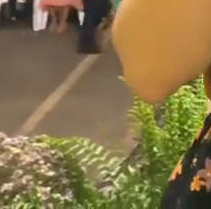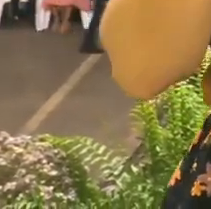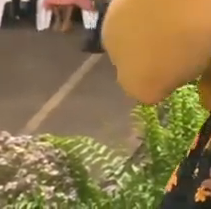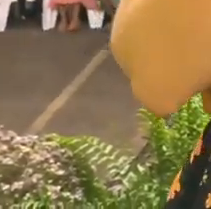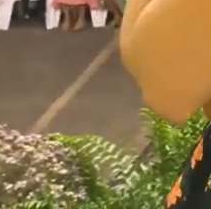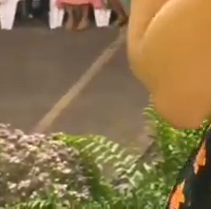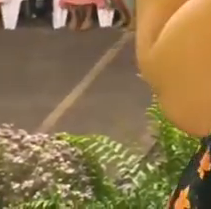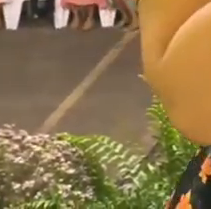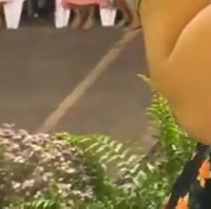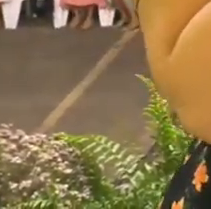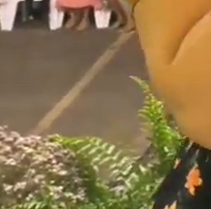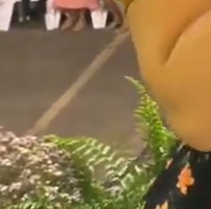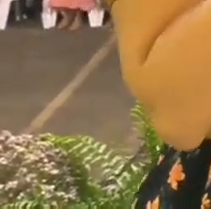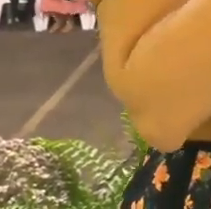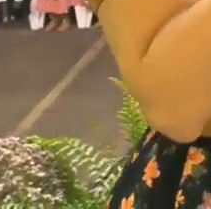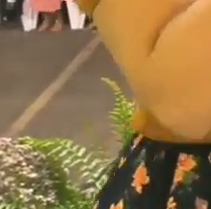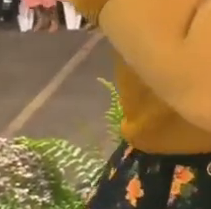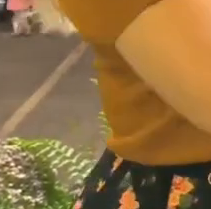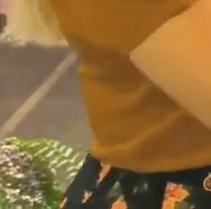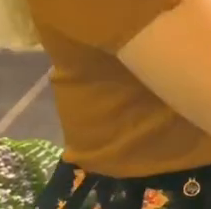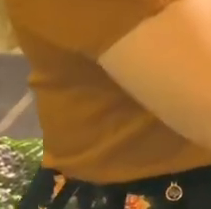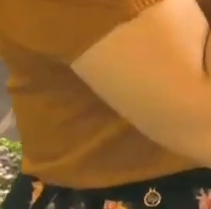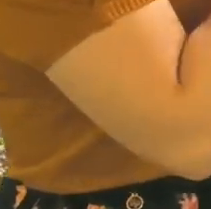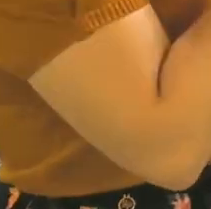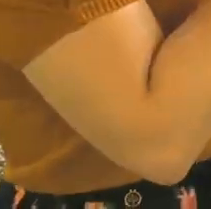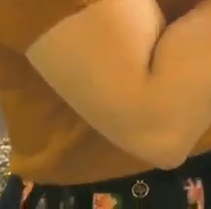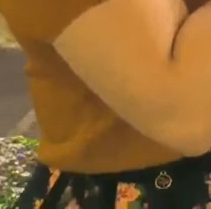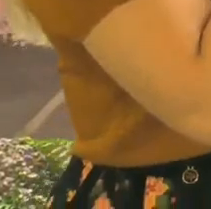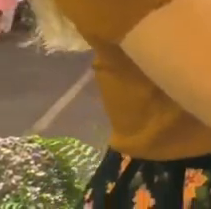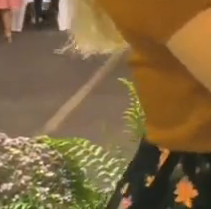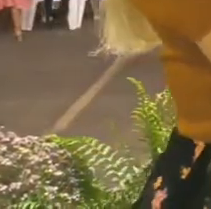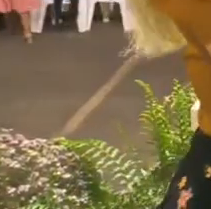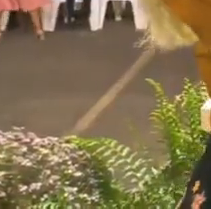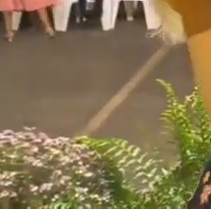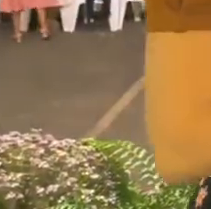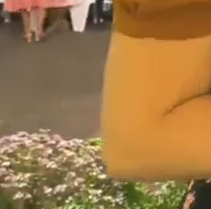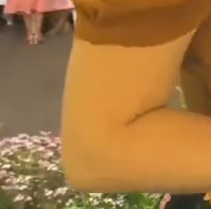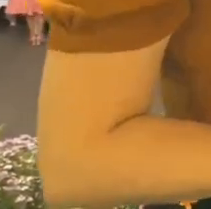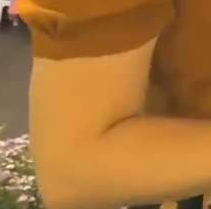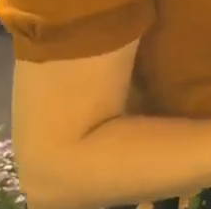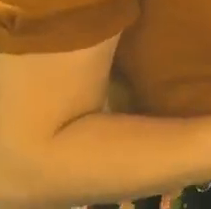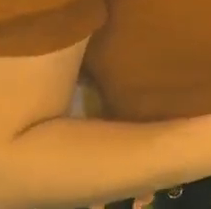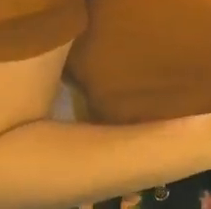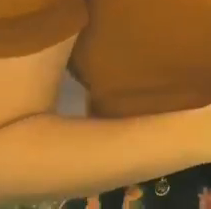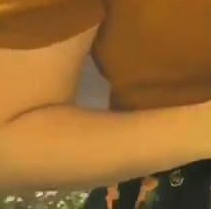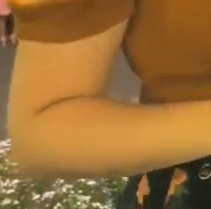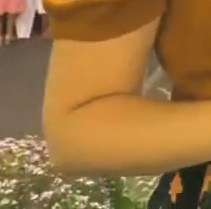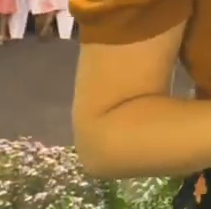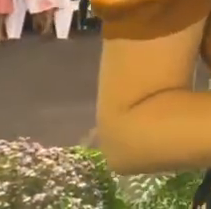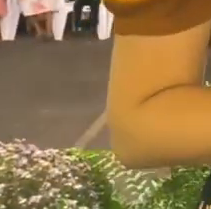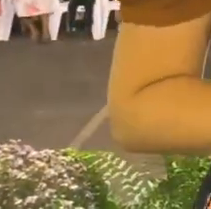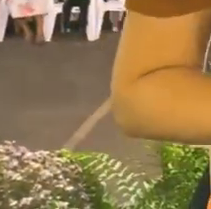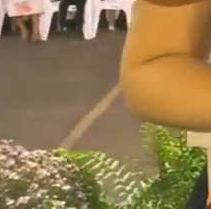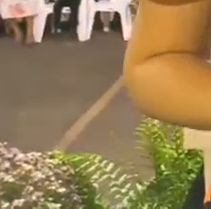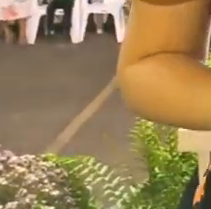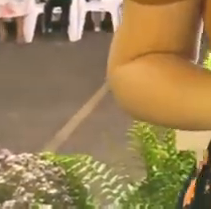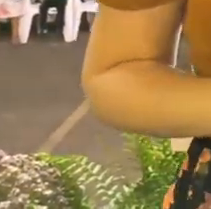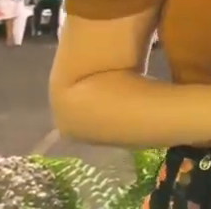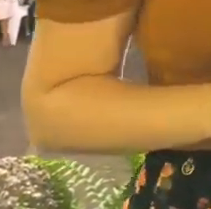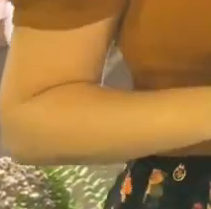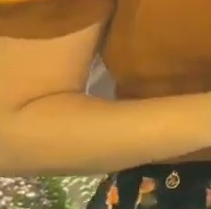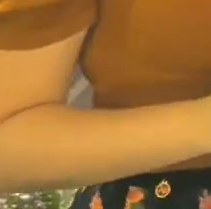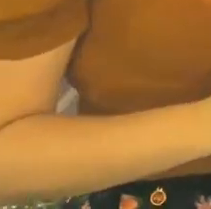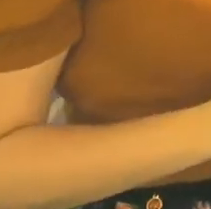levar a melhor imagem para você para que você também sinta o que nós sentimos aqui né Eu disse fala um pouquinho sobre isso o objetivo da mídia